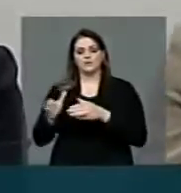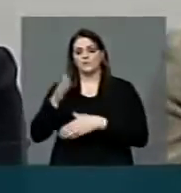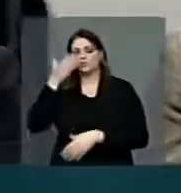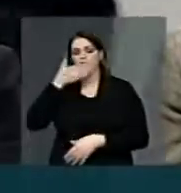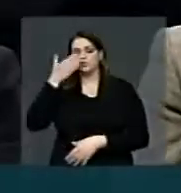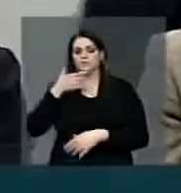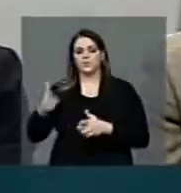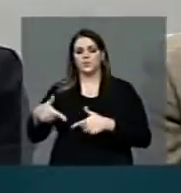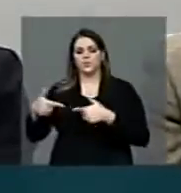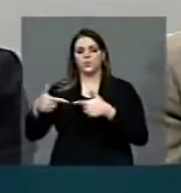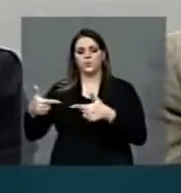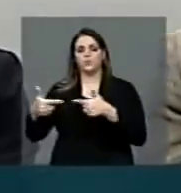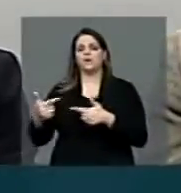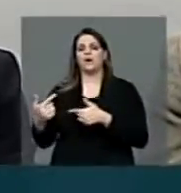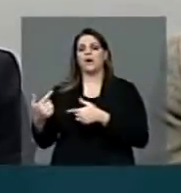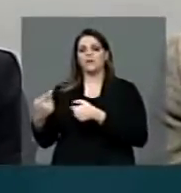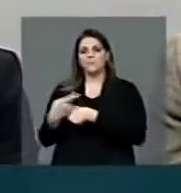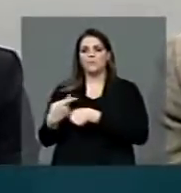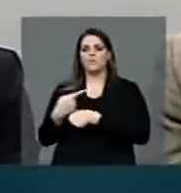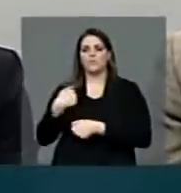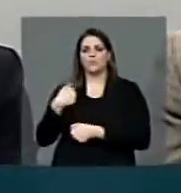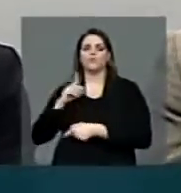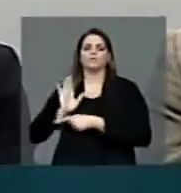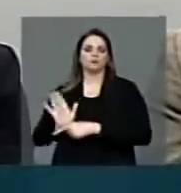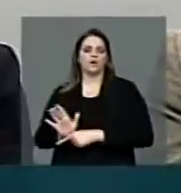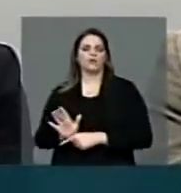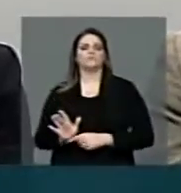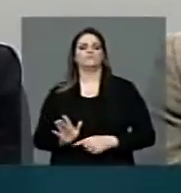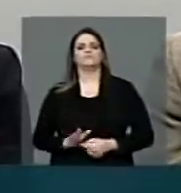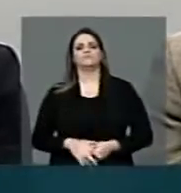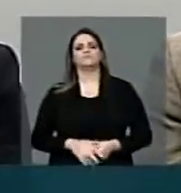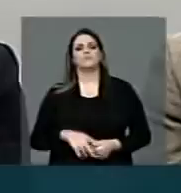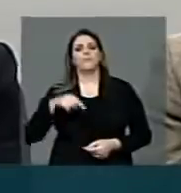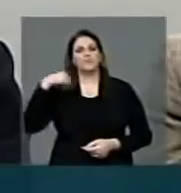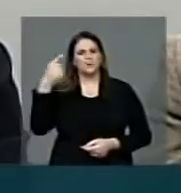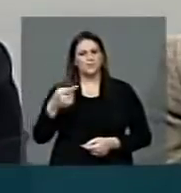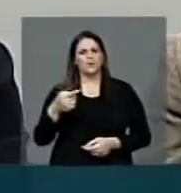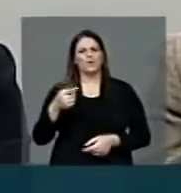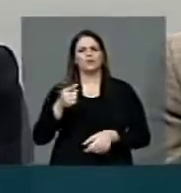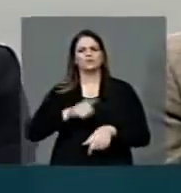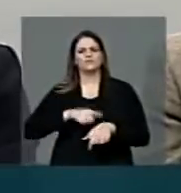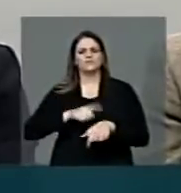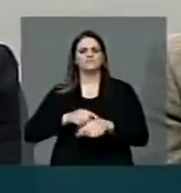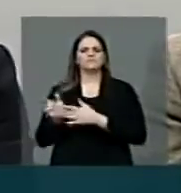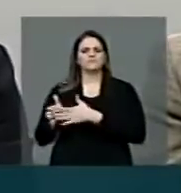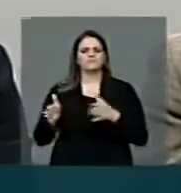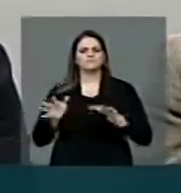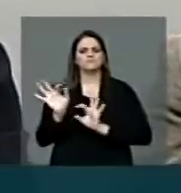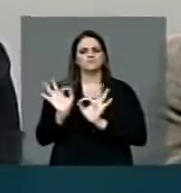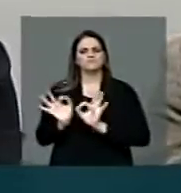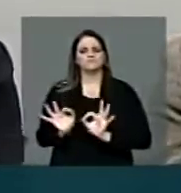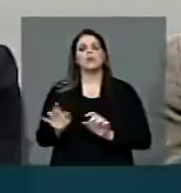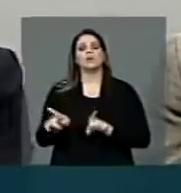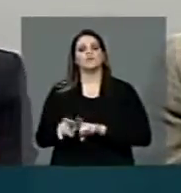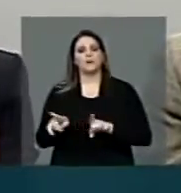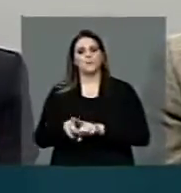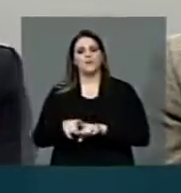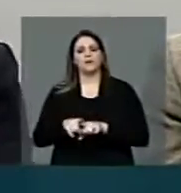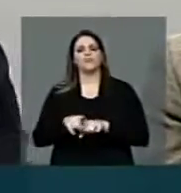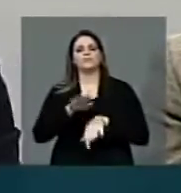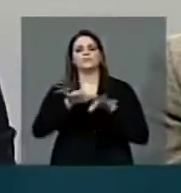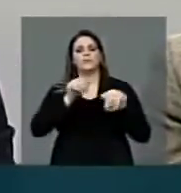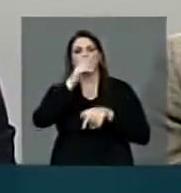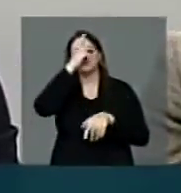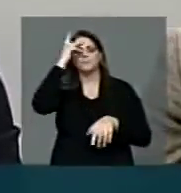me procurou e que se organizou para apresentar esse projeto. Claro que depois, durante a construção do projeto, eu ouvi também as mulheres transgêneros, que